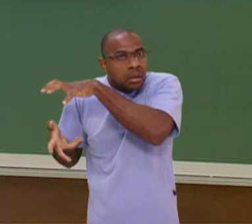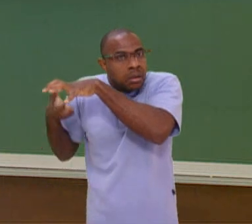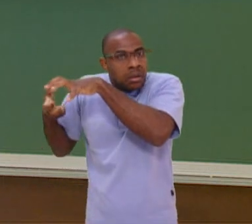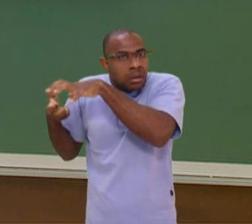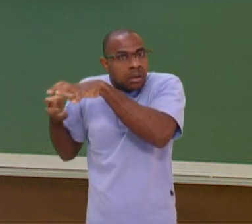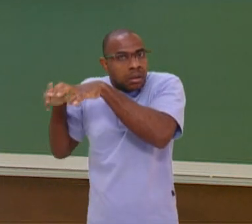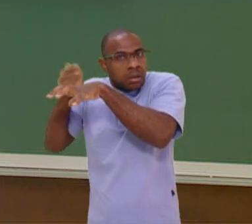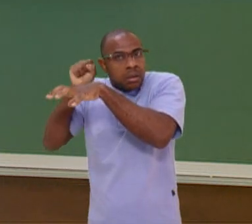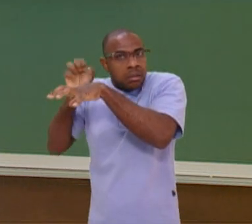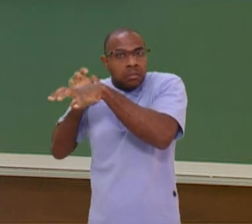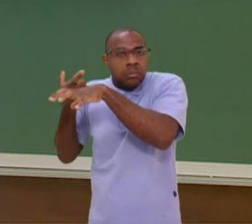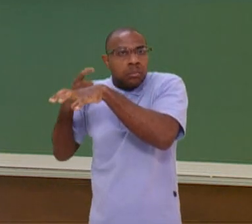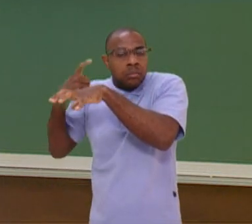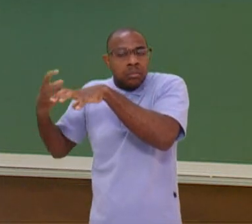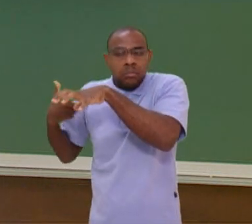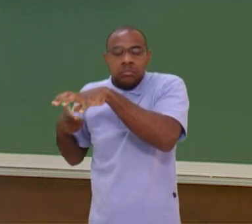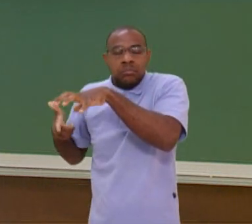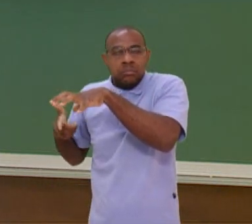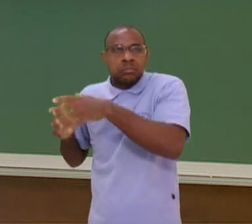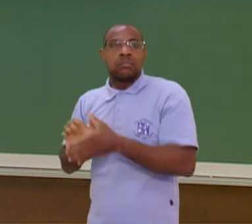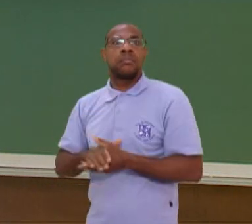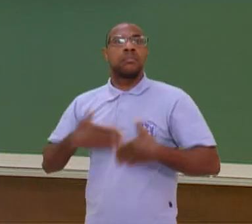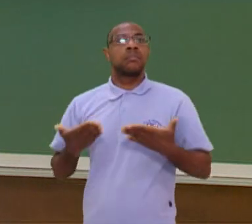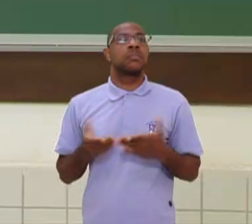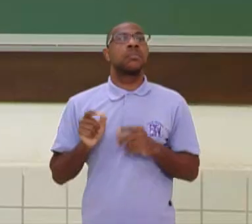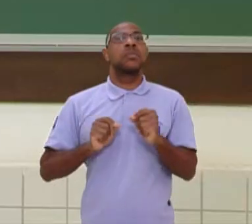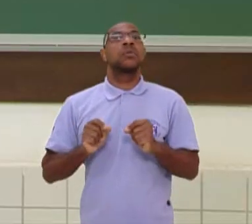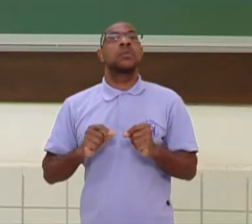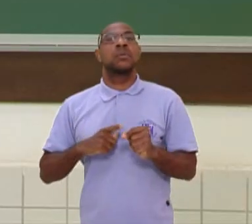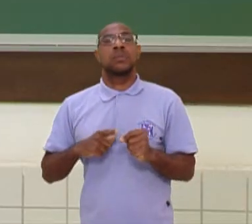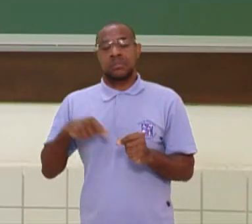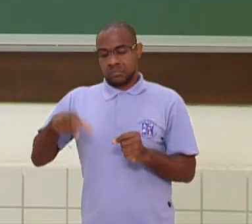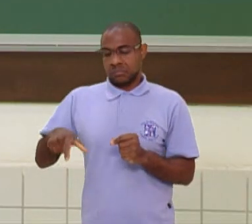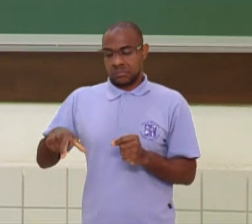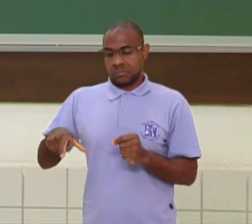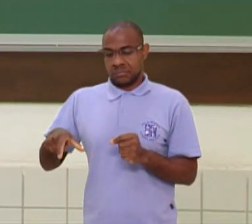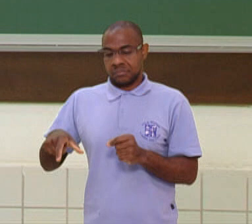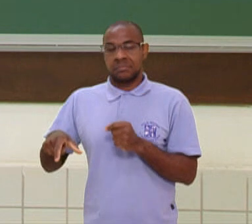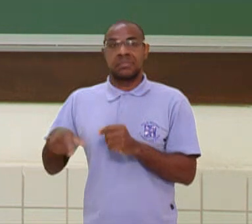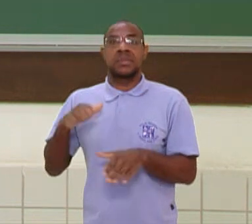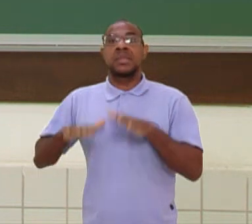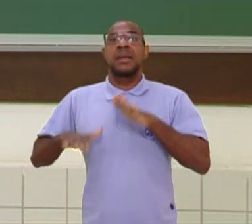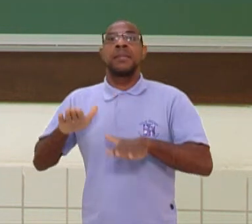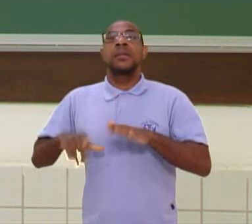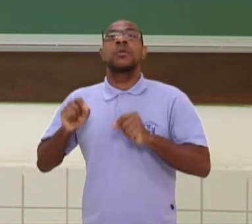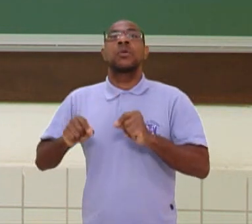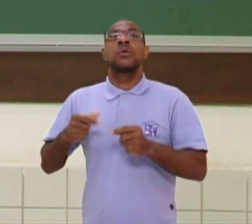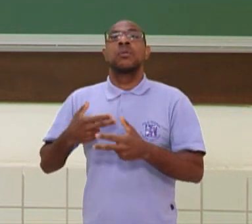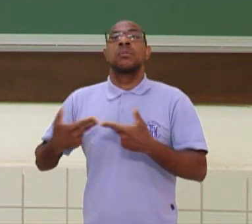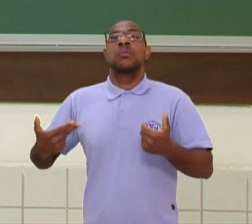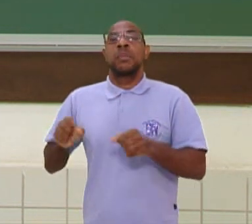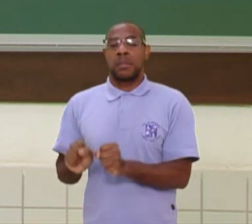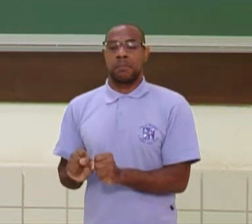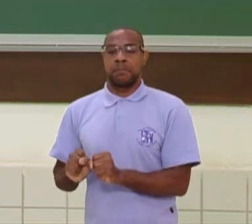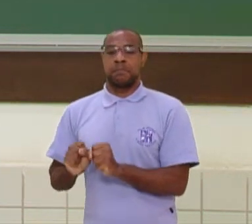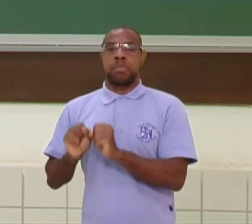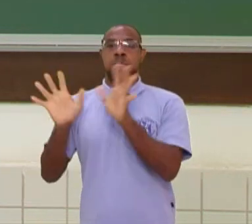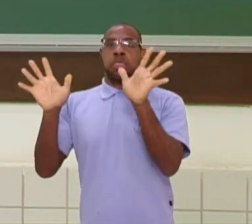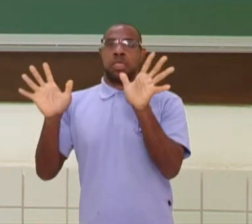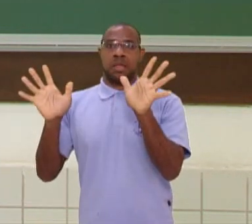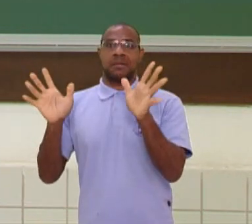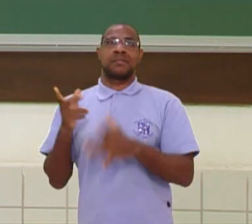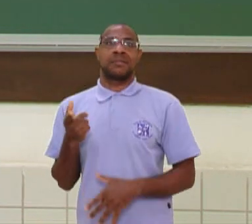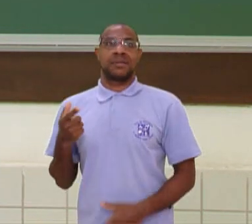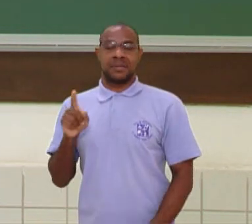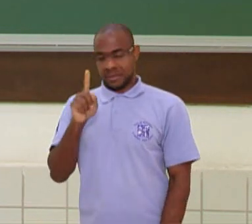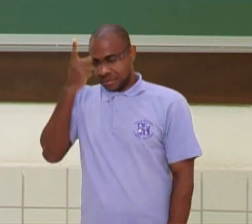importante? Que a estrutura sonora se desloca em um meio material, depende de alguma coisa para se propagar. Essa ideia, por exemplo,